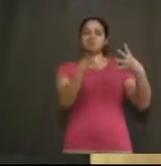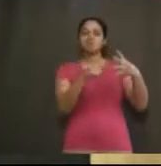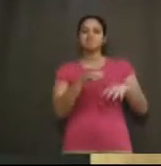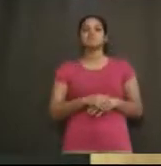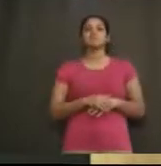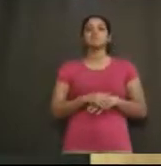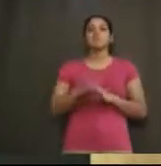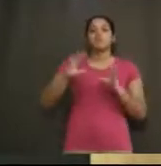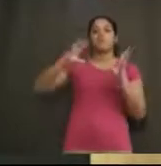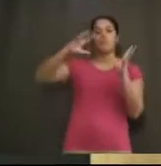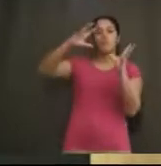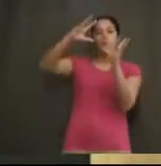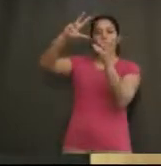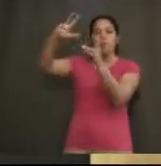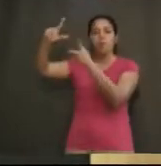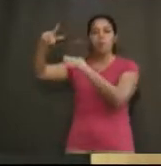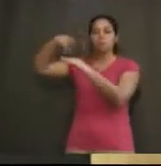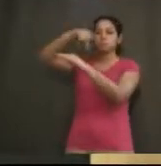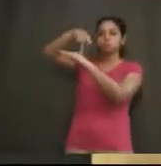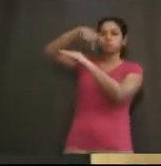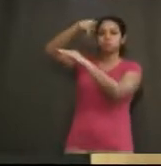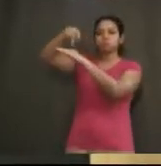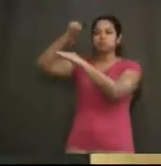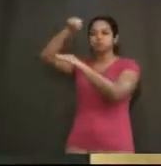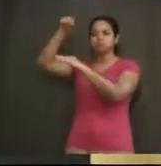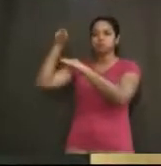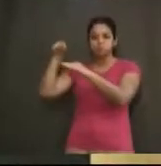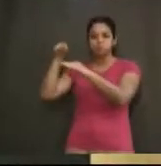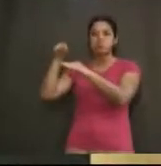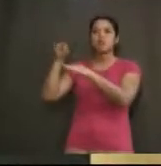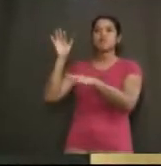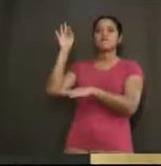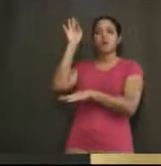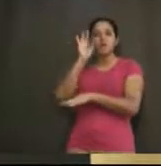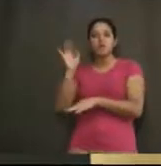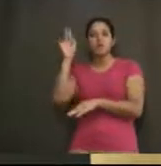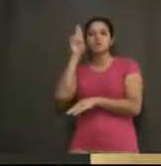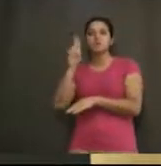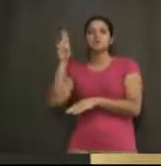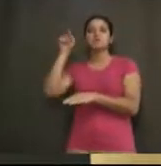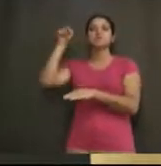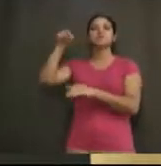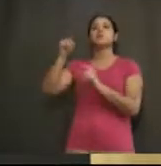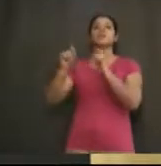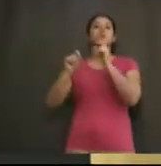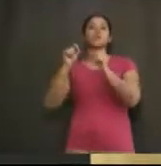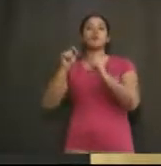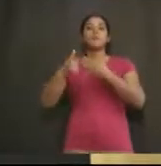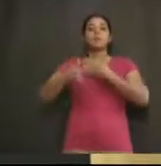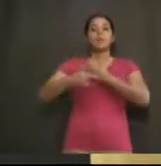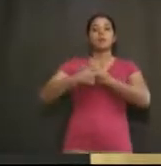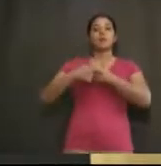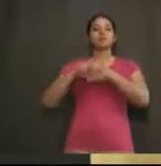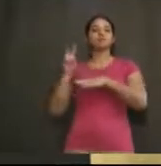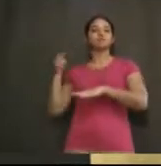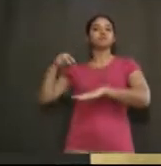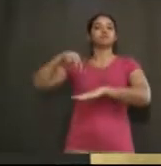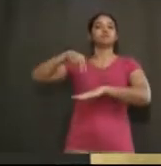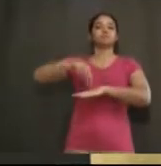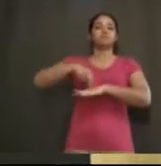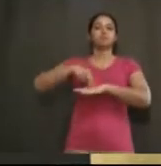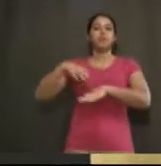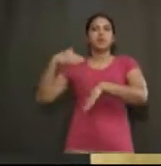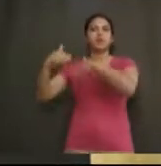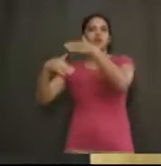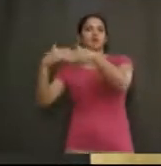inteiro, elas desempenham um papel de vanguarda, vanguarda intelectual, vanguarda